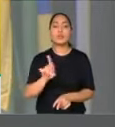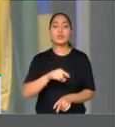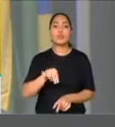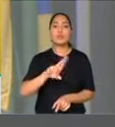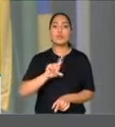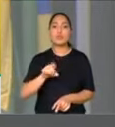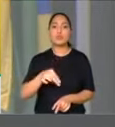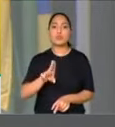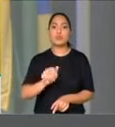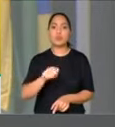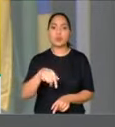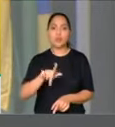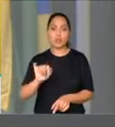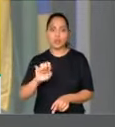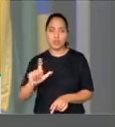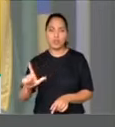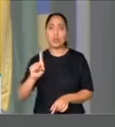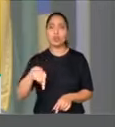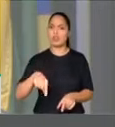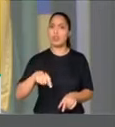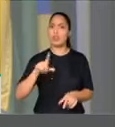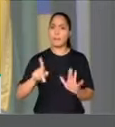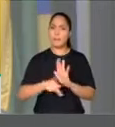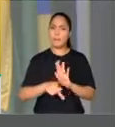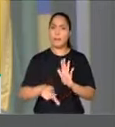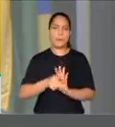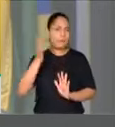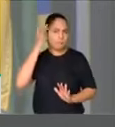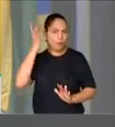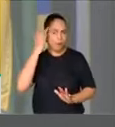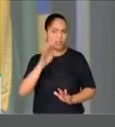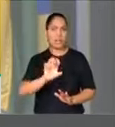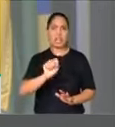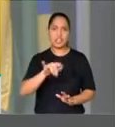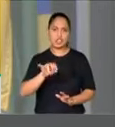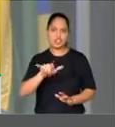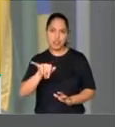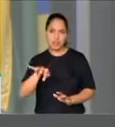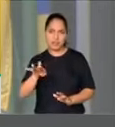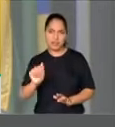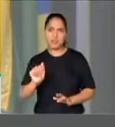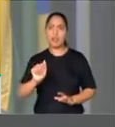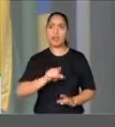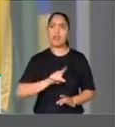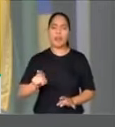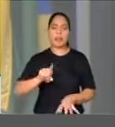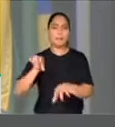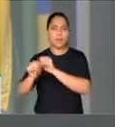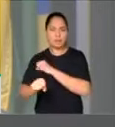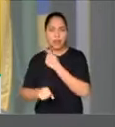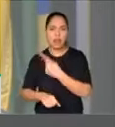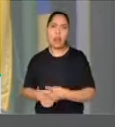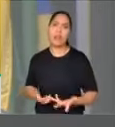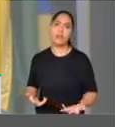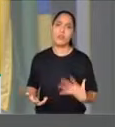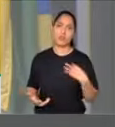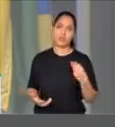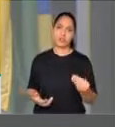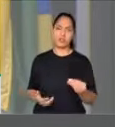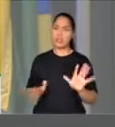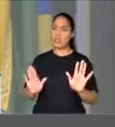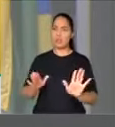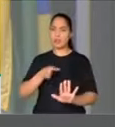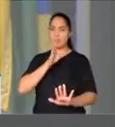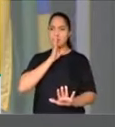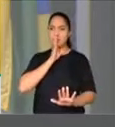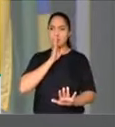Angel também, a estilista Zuzu, com o filho dela, que também mataram. Então, eu não quero falar